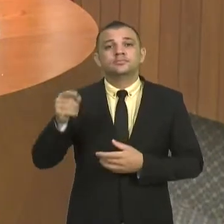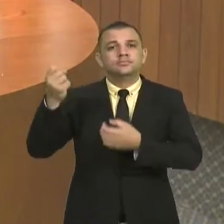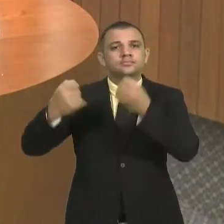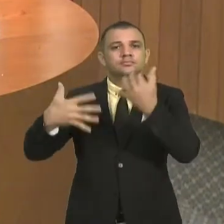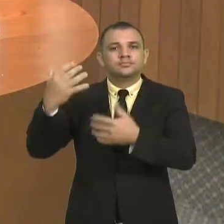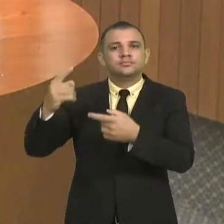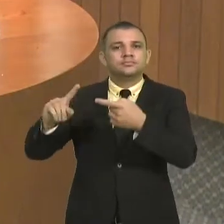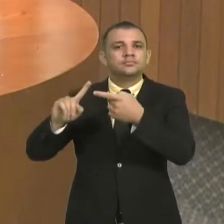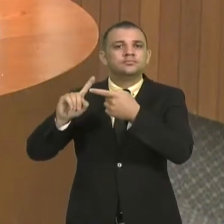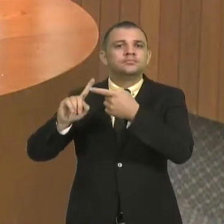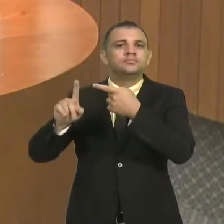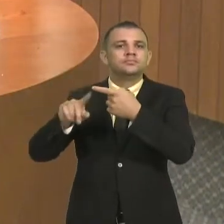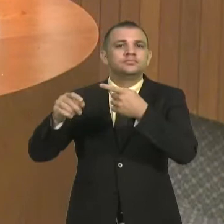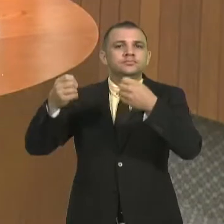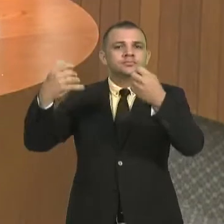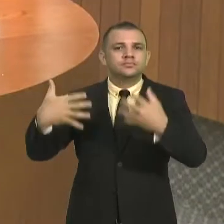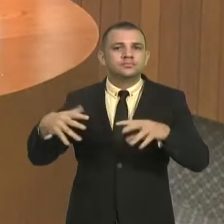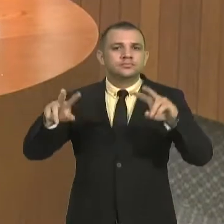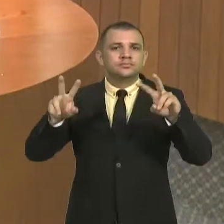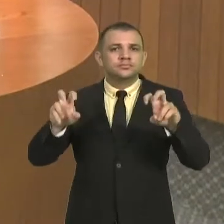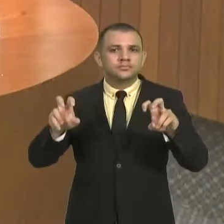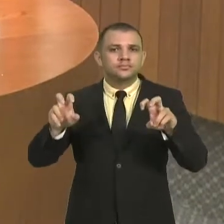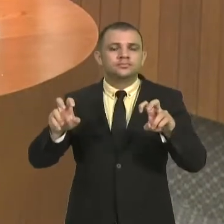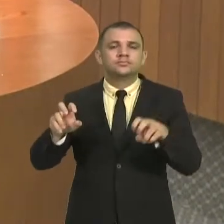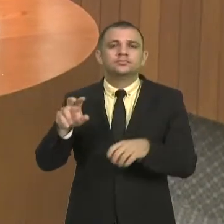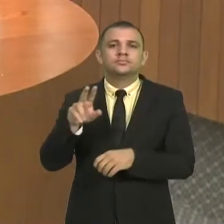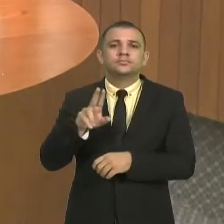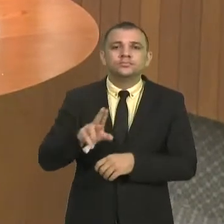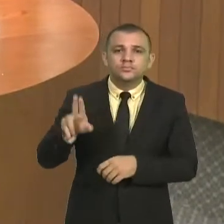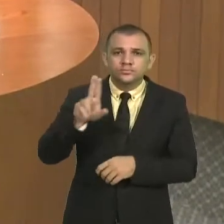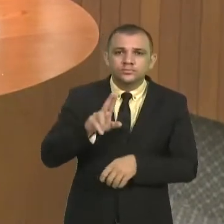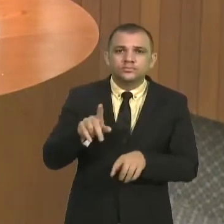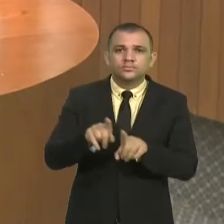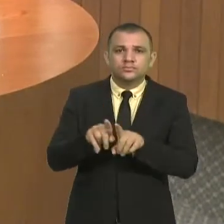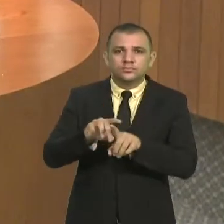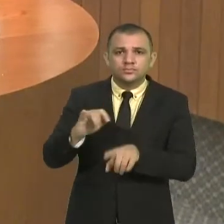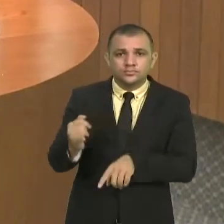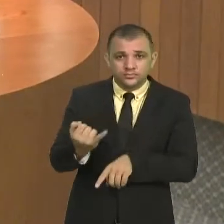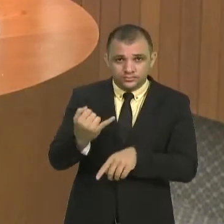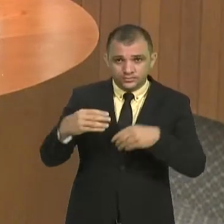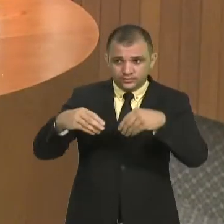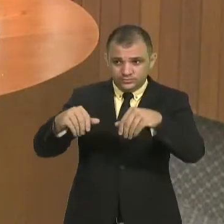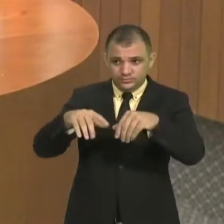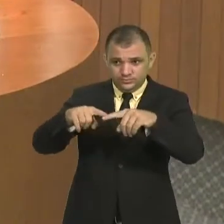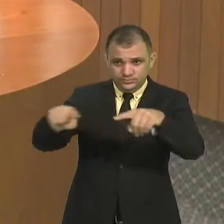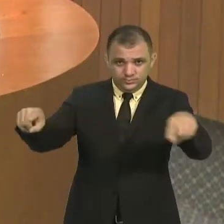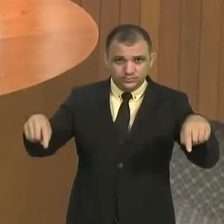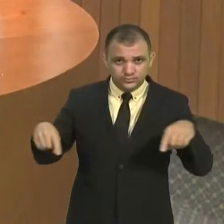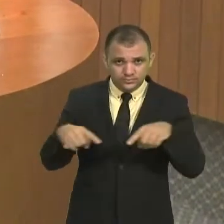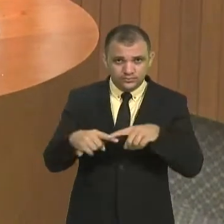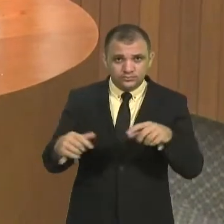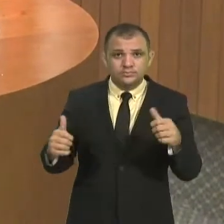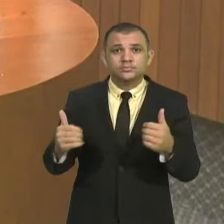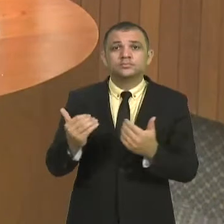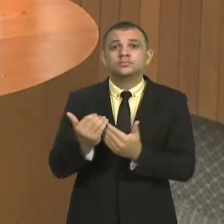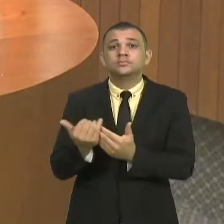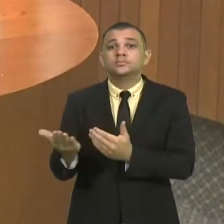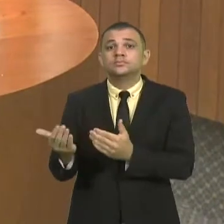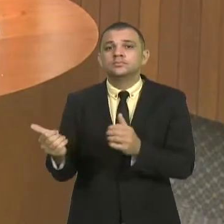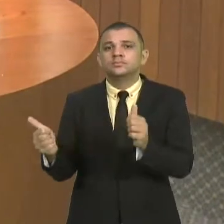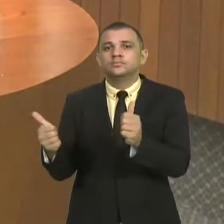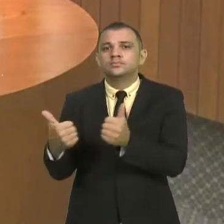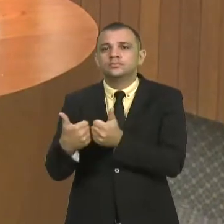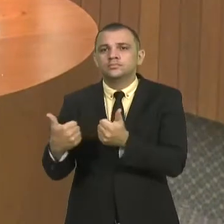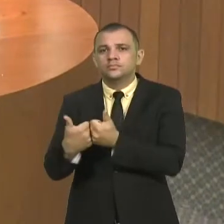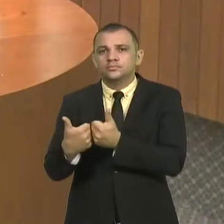de uma sessão de uso e usufruto de um pequeno terreno anexo